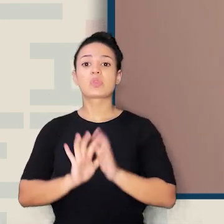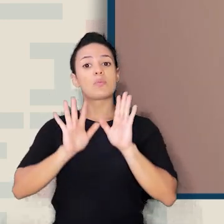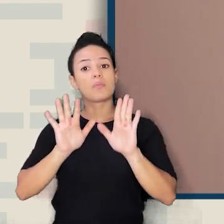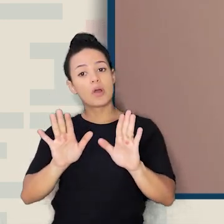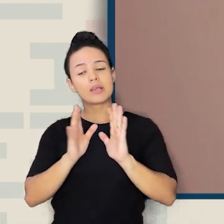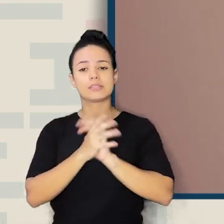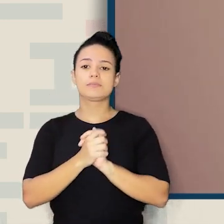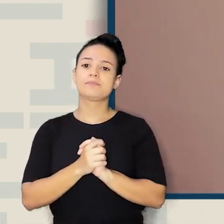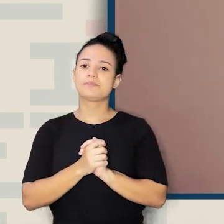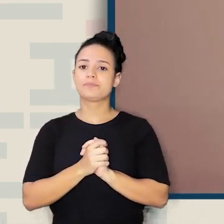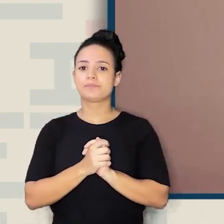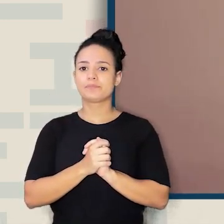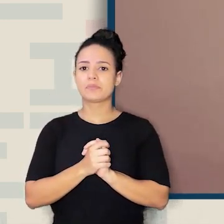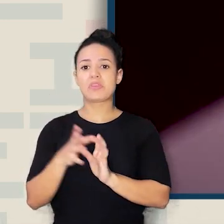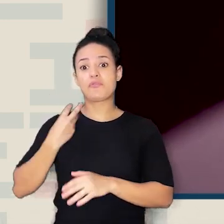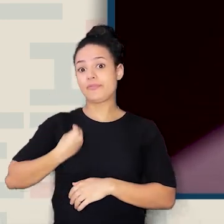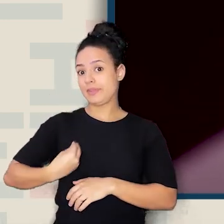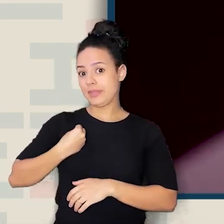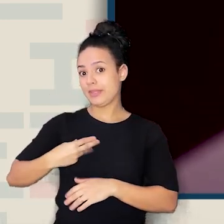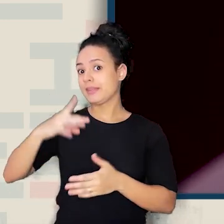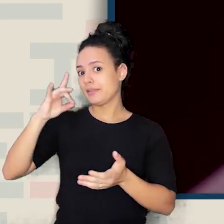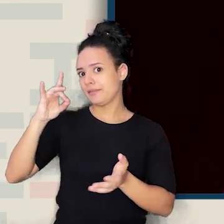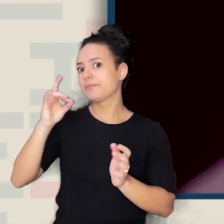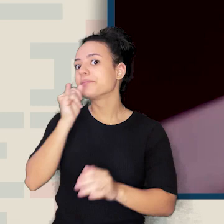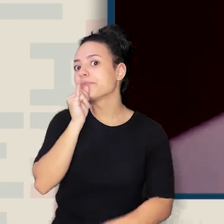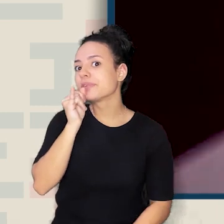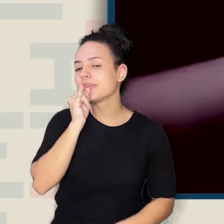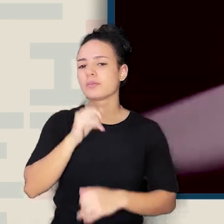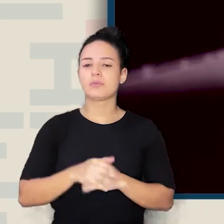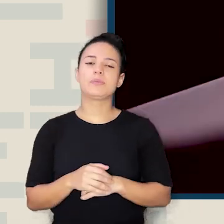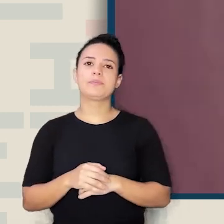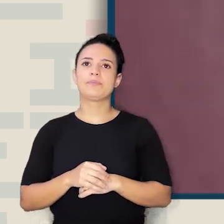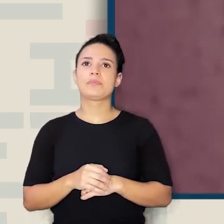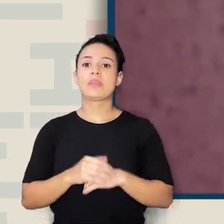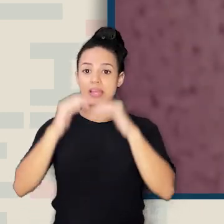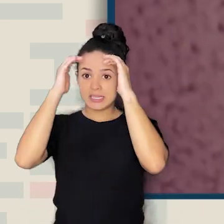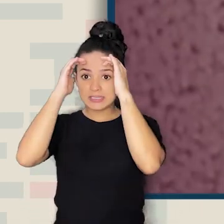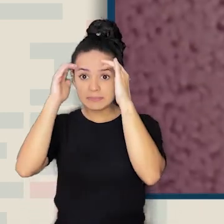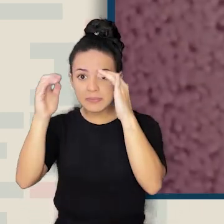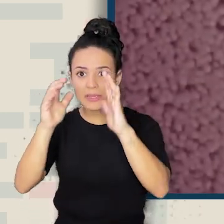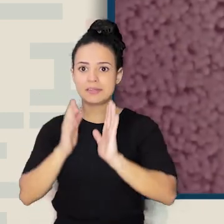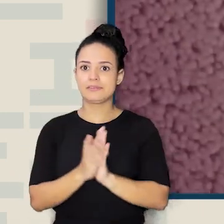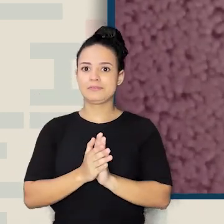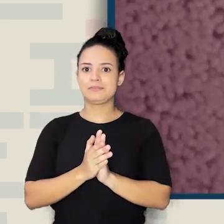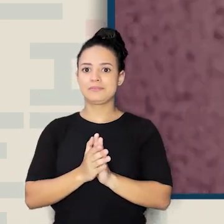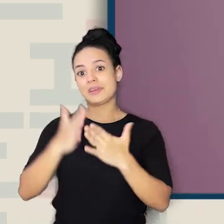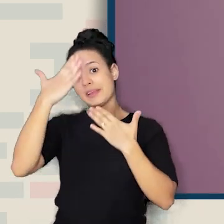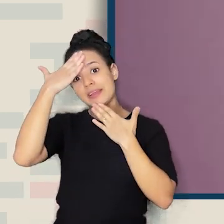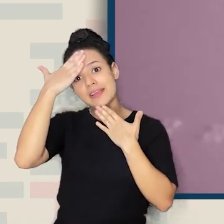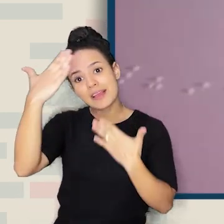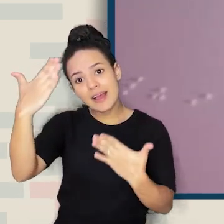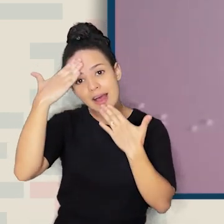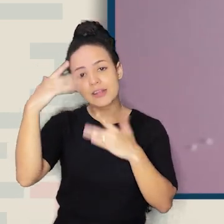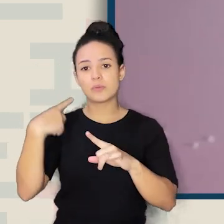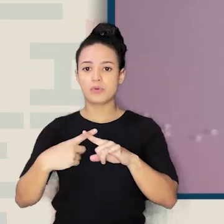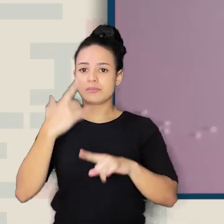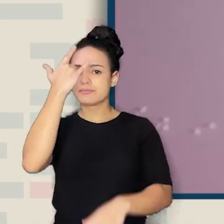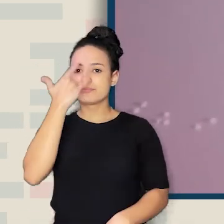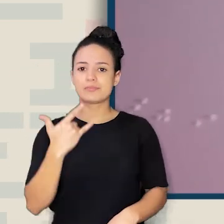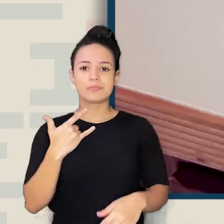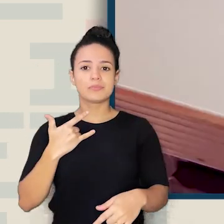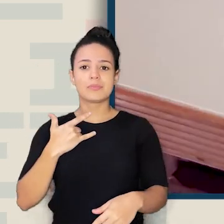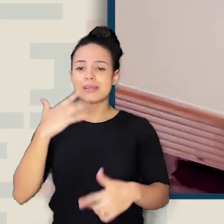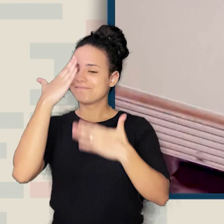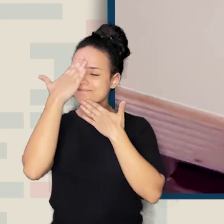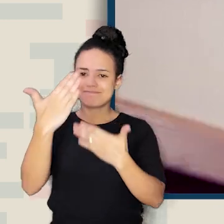Mas em termos de vida, por exemplo, eu aprendi a respeito, aprendi a ser grato. O aluno deficiente visual ele é